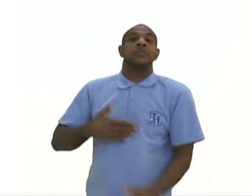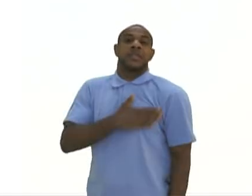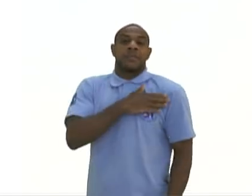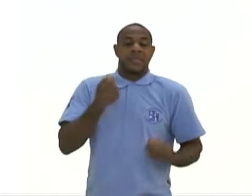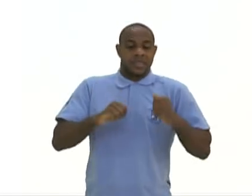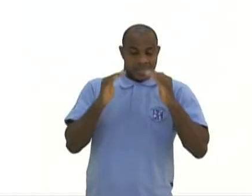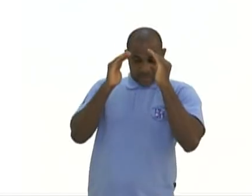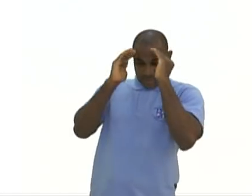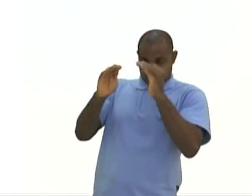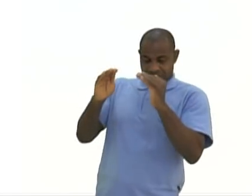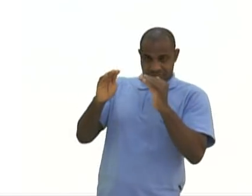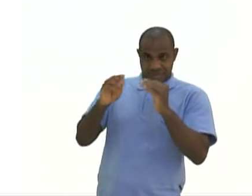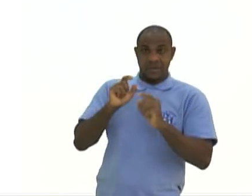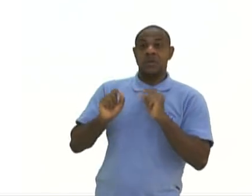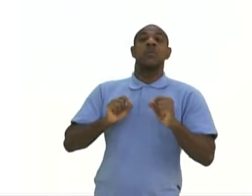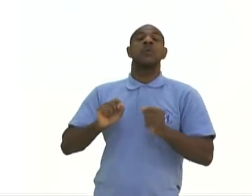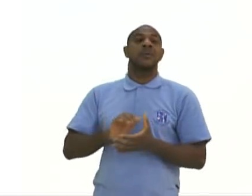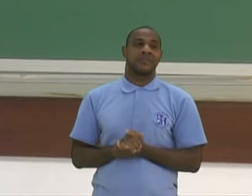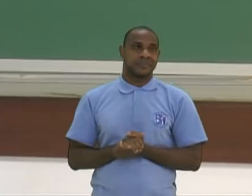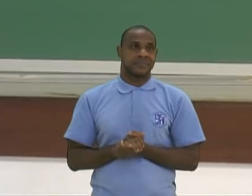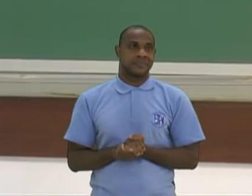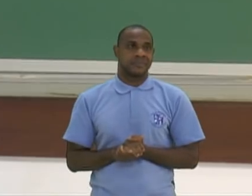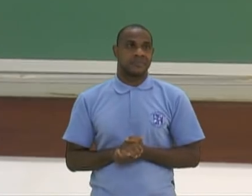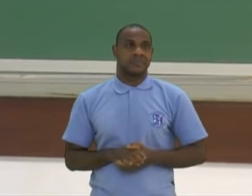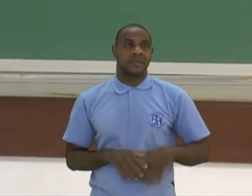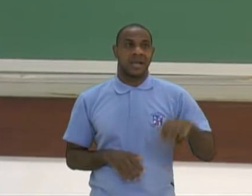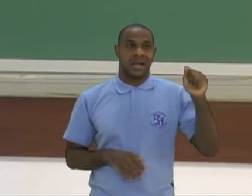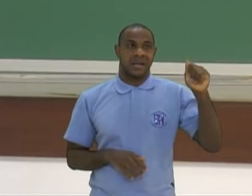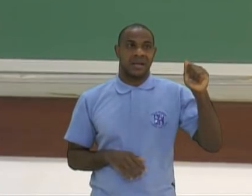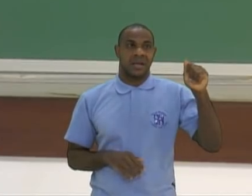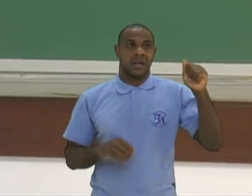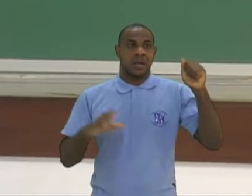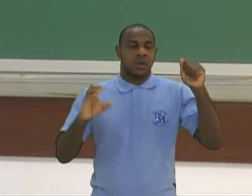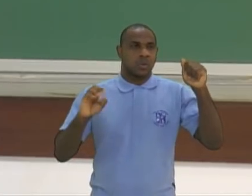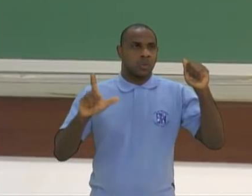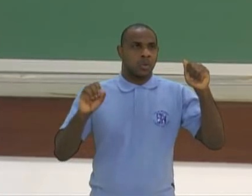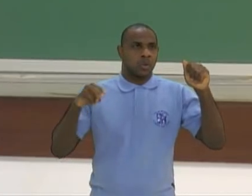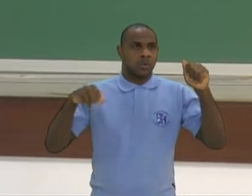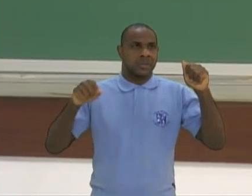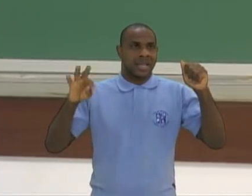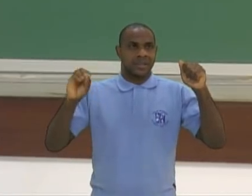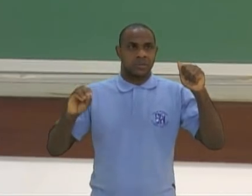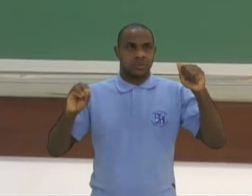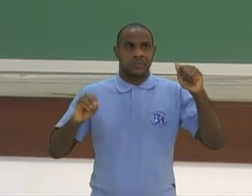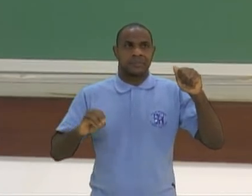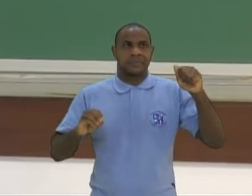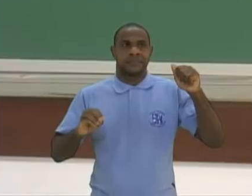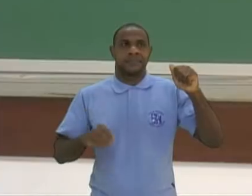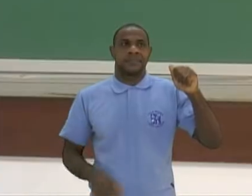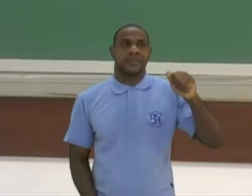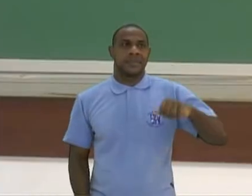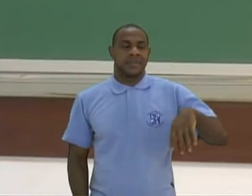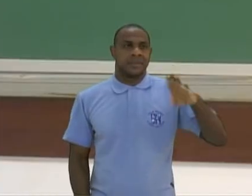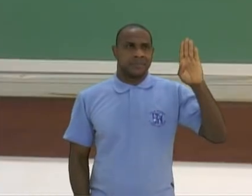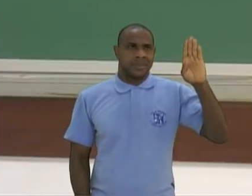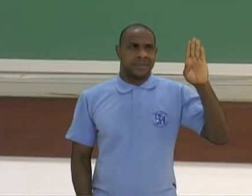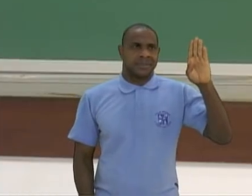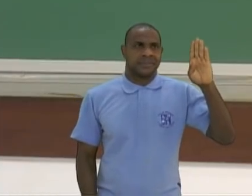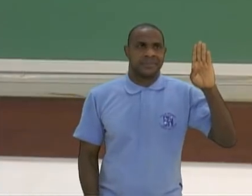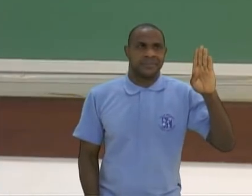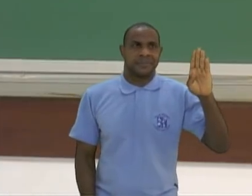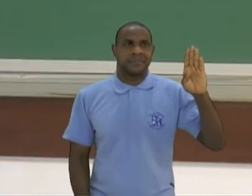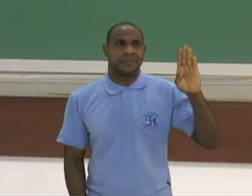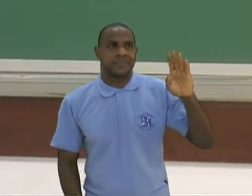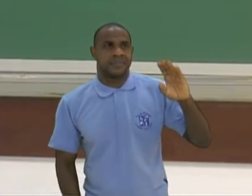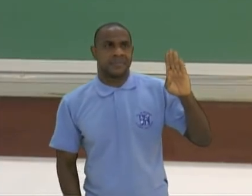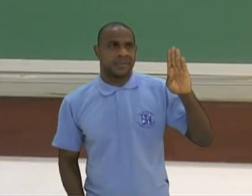honrar. Letra A é o colonato, esse nome dado da cultura germânica, essa ideia